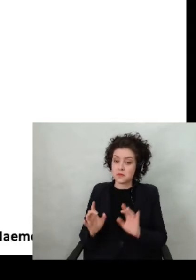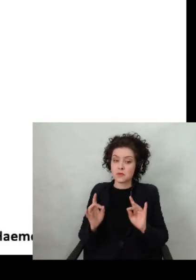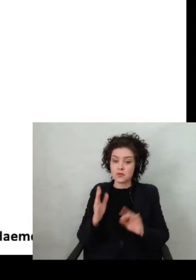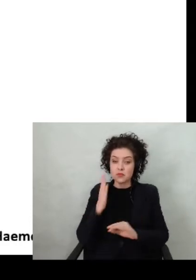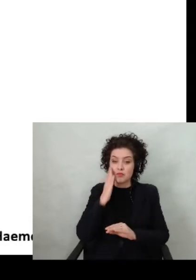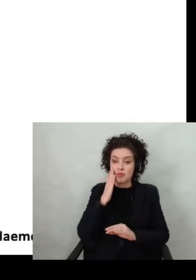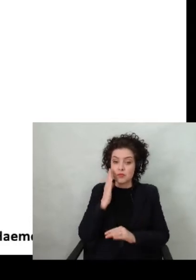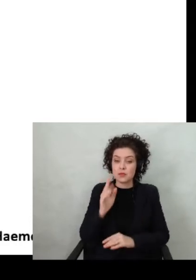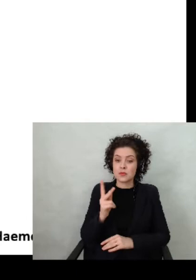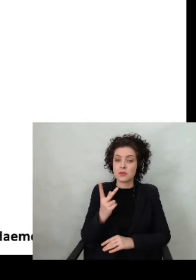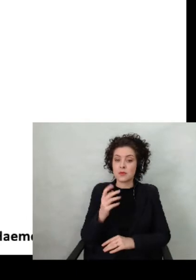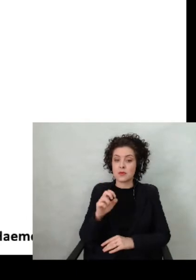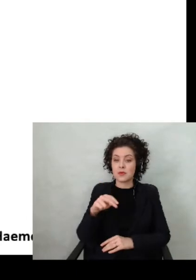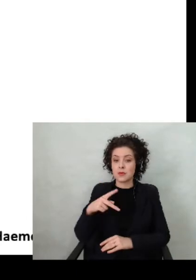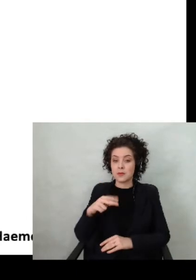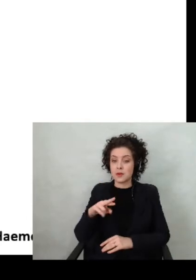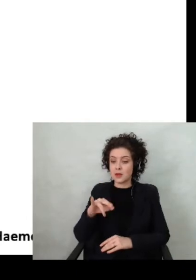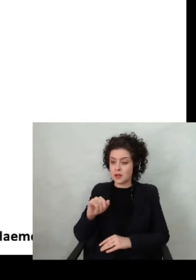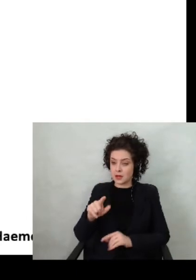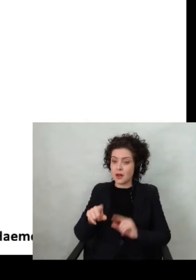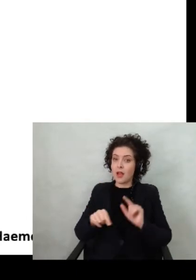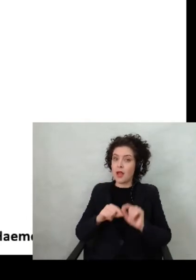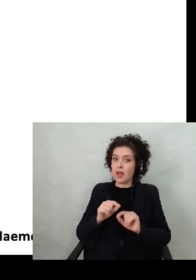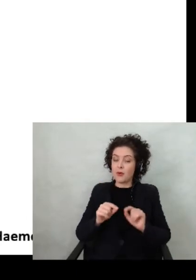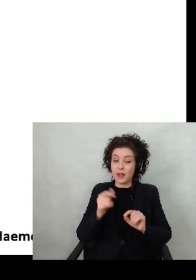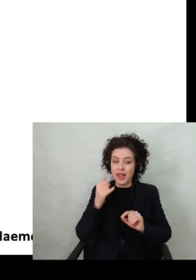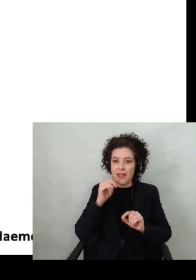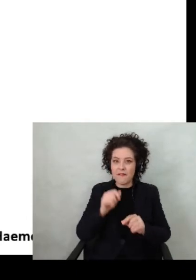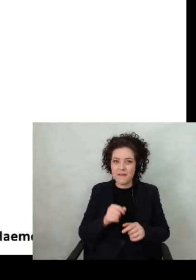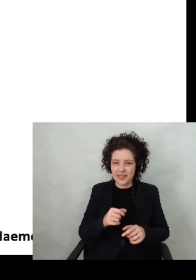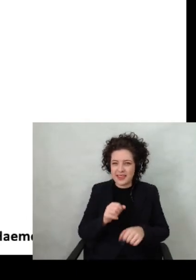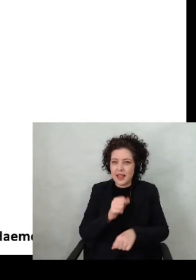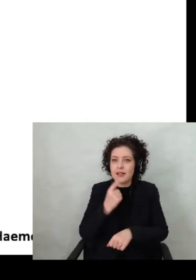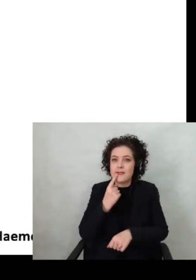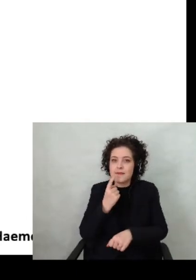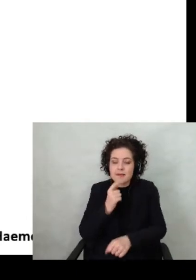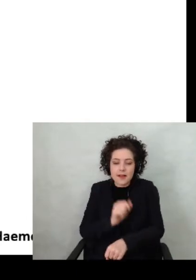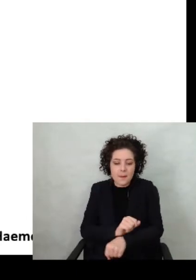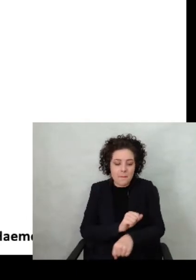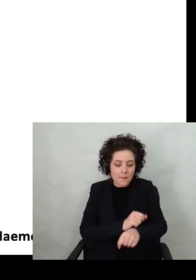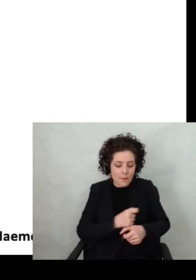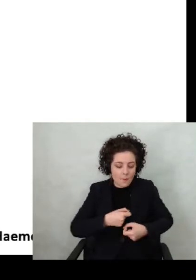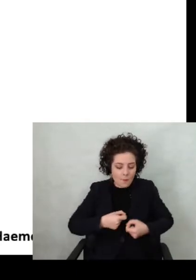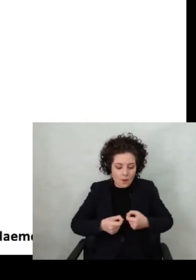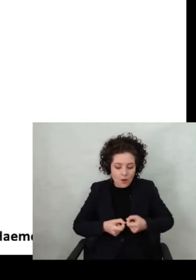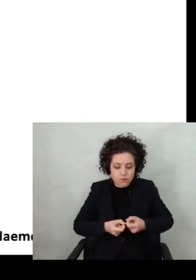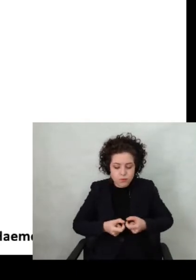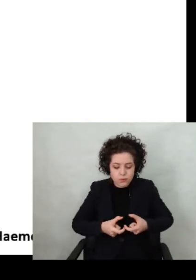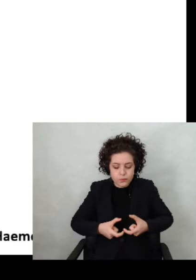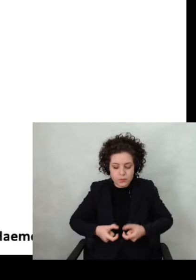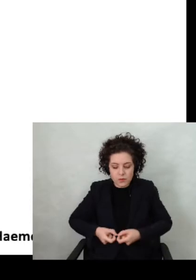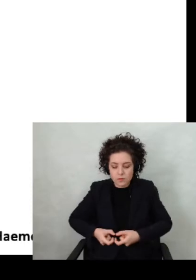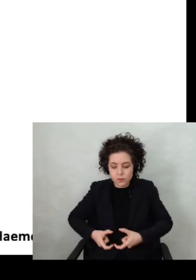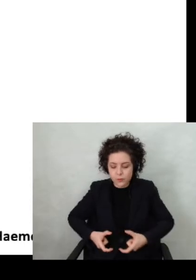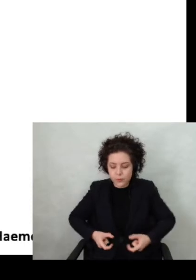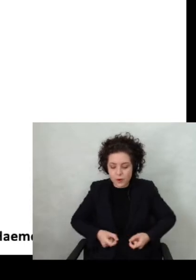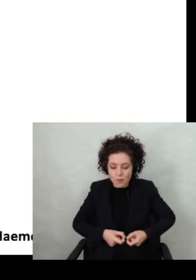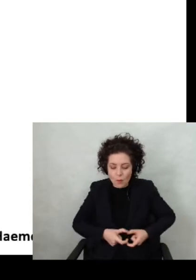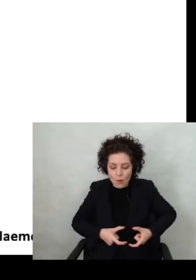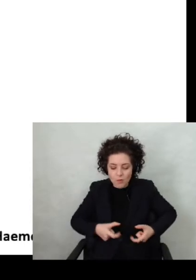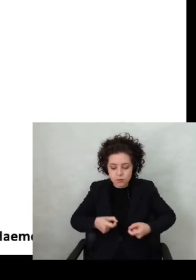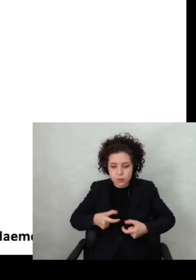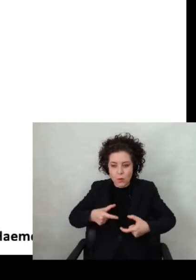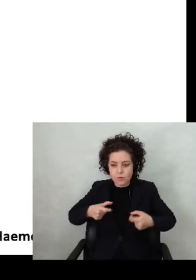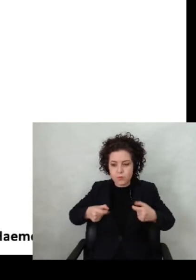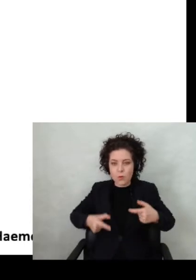é um potente anticoagulante, ela poderia ter um efeito importante tanto na prevenção quanto no tratamento dessas alterações